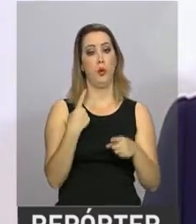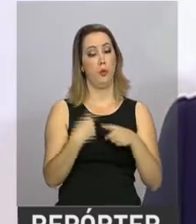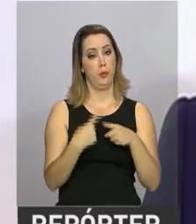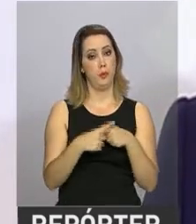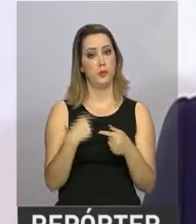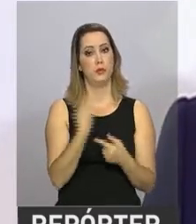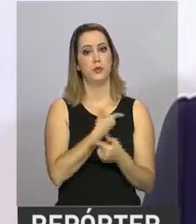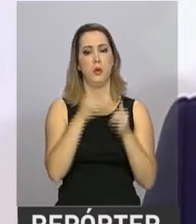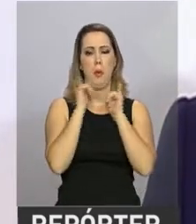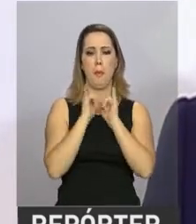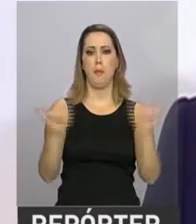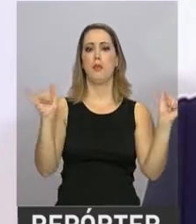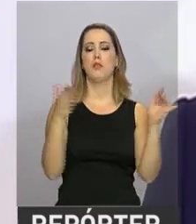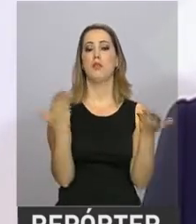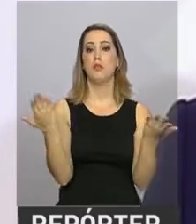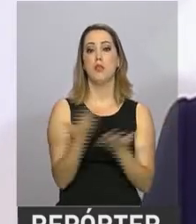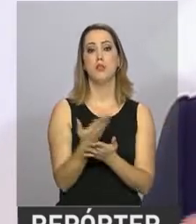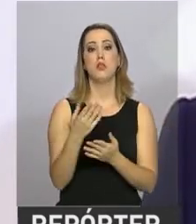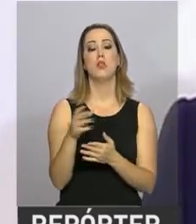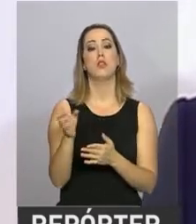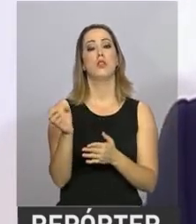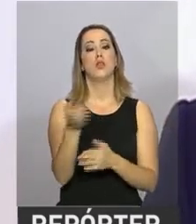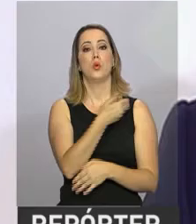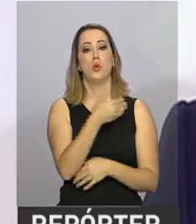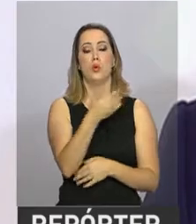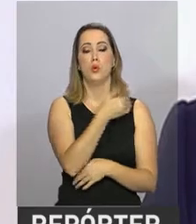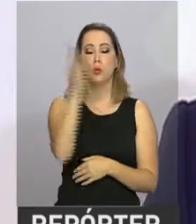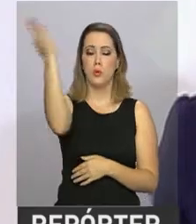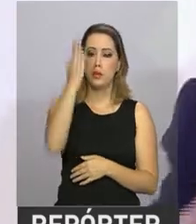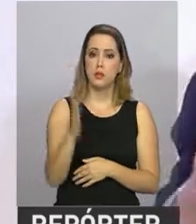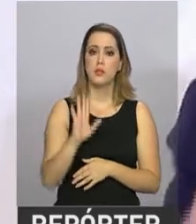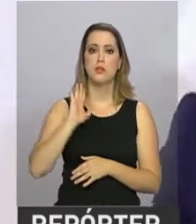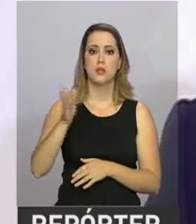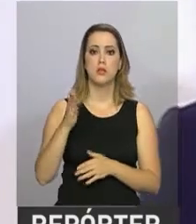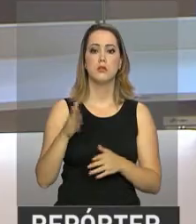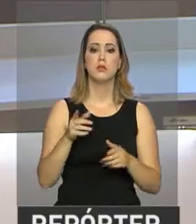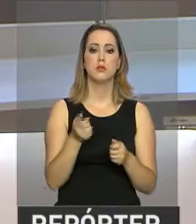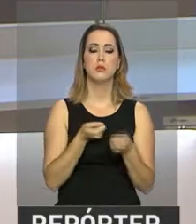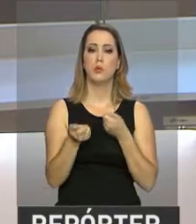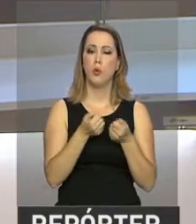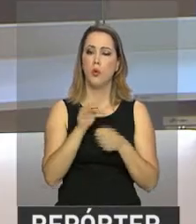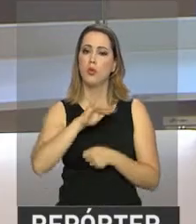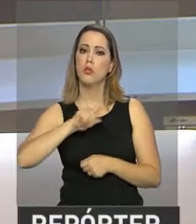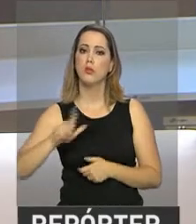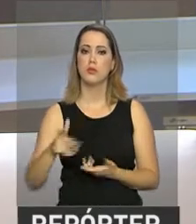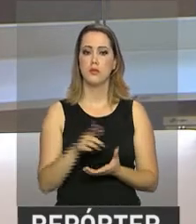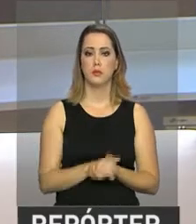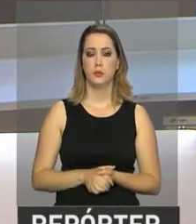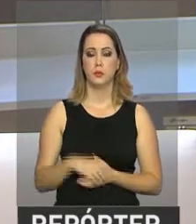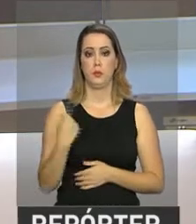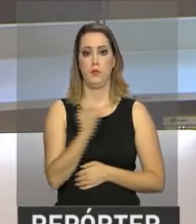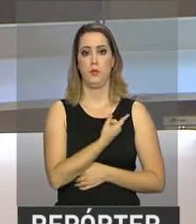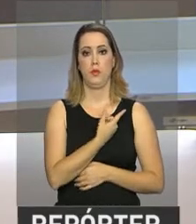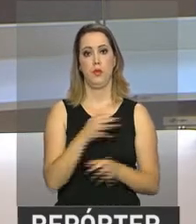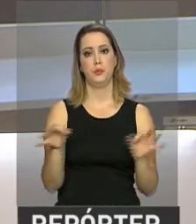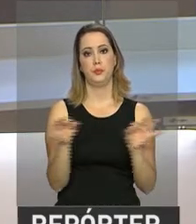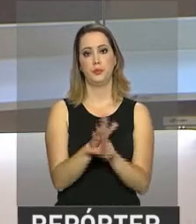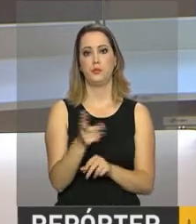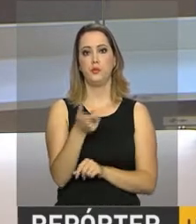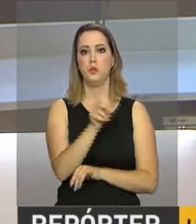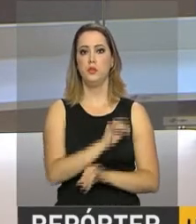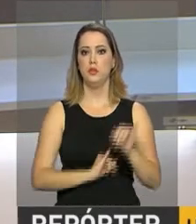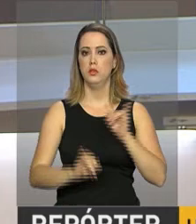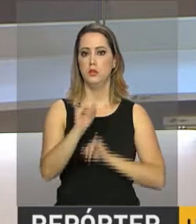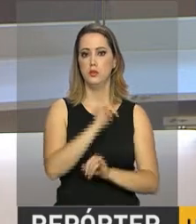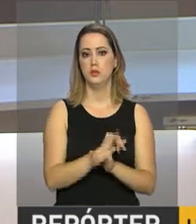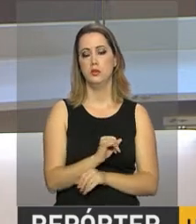a mensagem básica. O Estado brasileiro, como um todo, está sim se ajustando. Nós ficamos por aqui, voltamos a qualquer momento